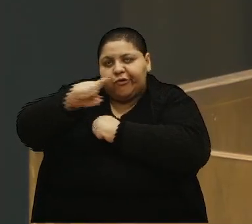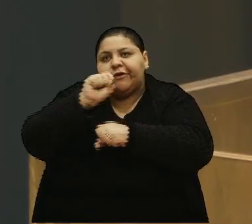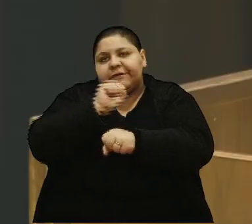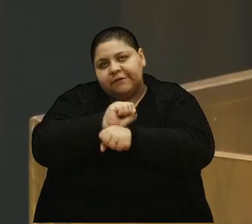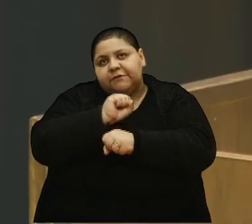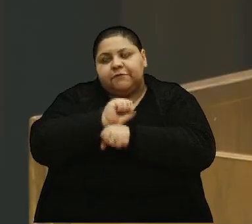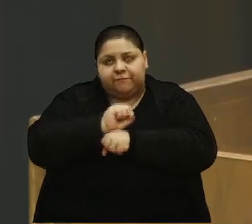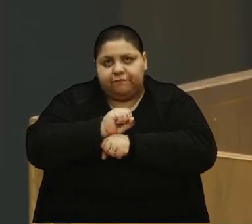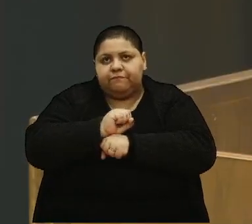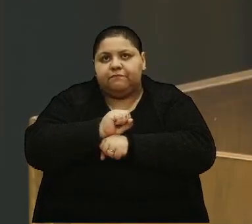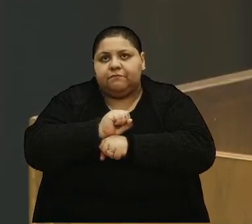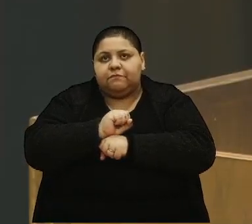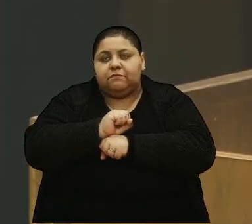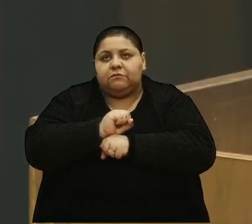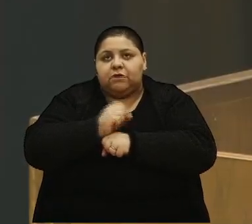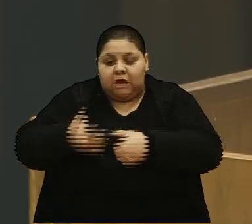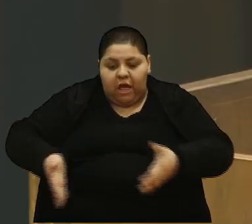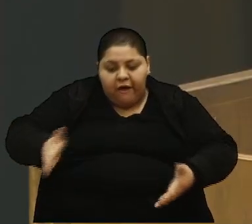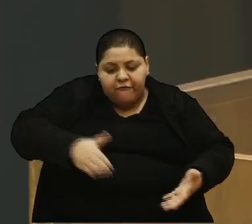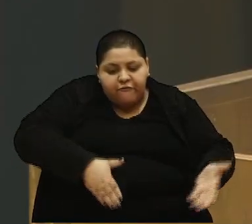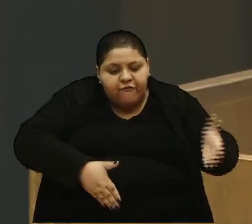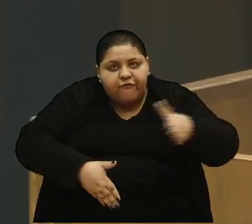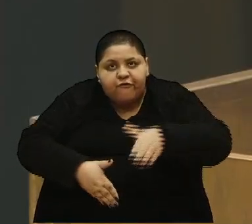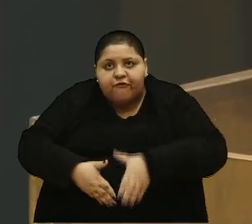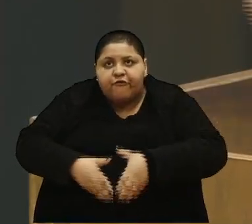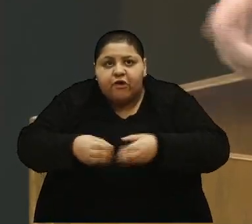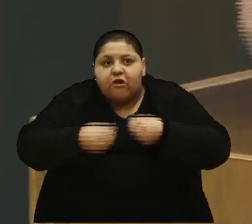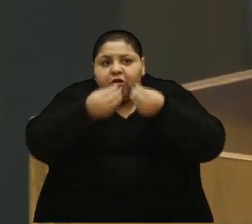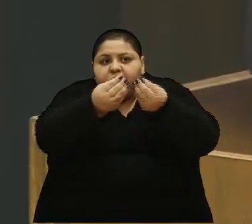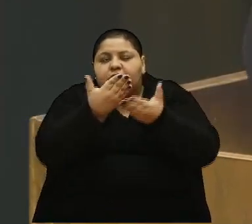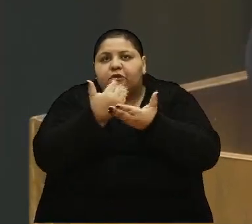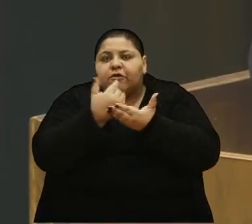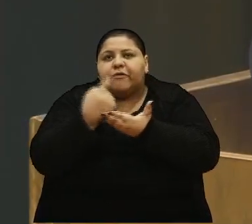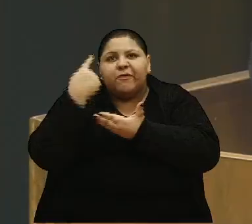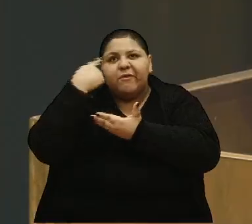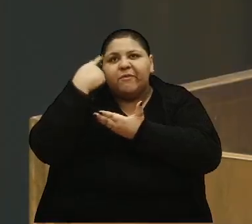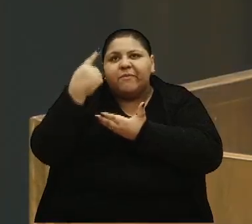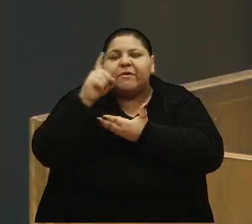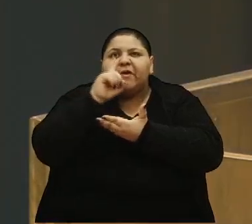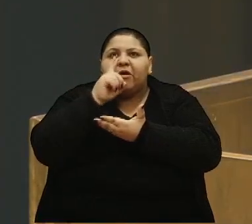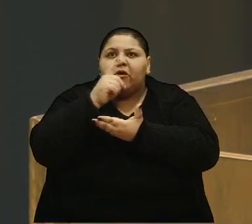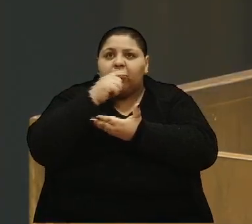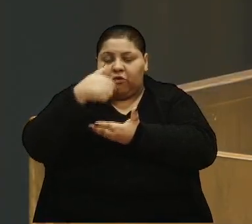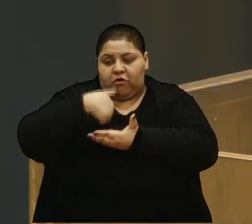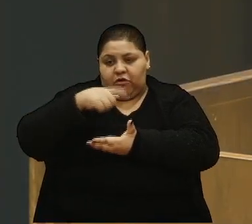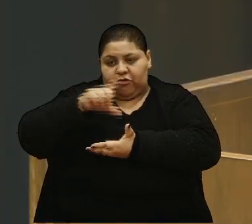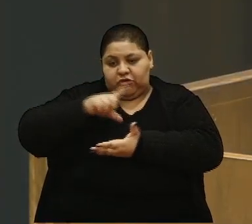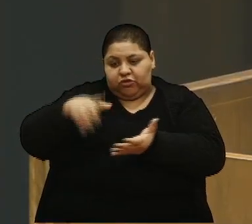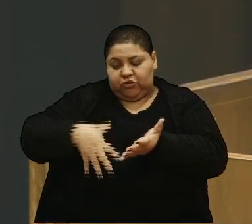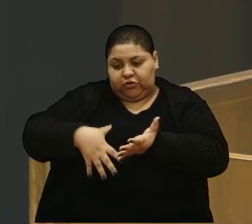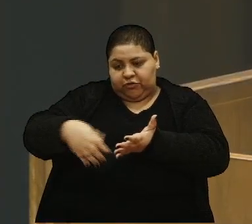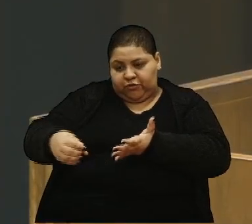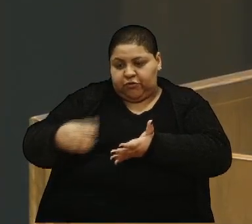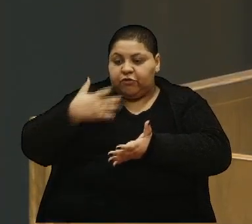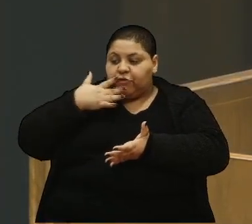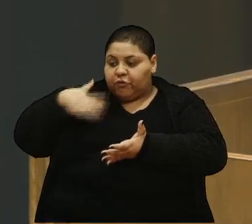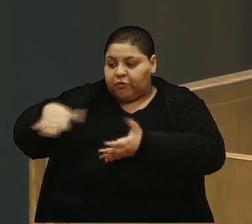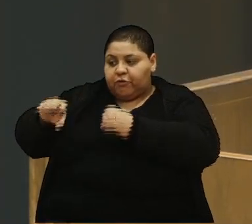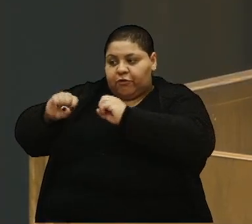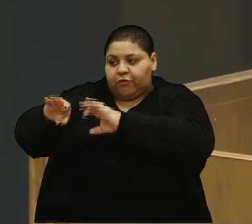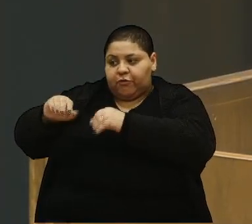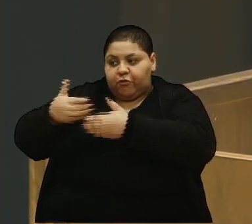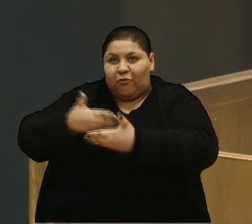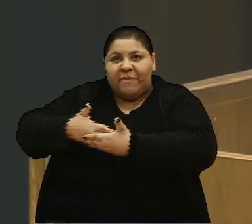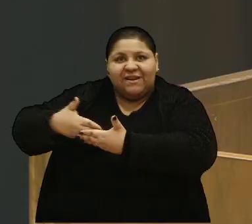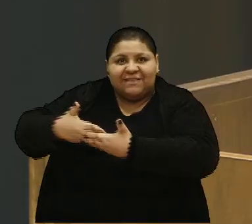esperamos, trocam a fralda, dão a comida. Pensem para o pai ou para a mãe, eu tive meus filhos que foram para a educação infantil no